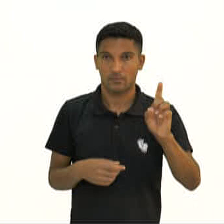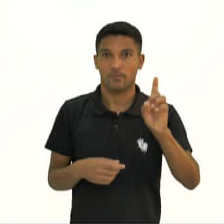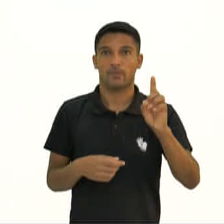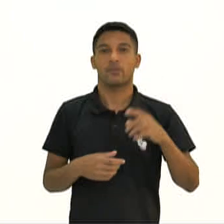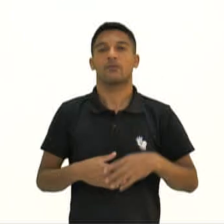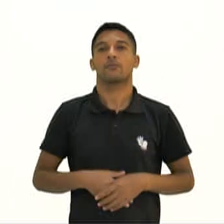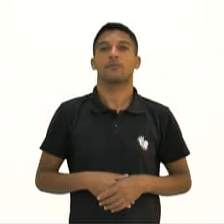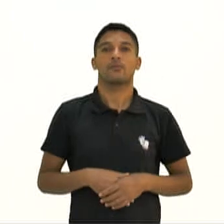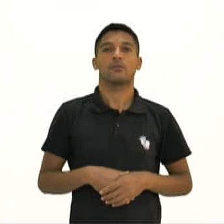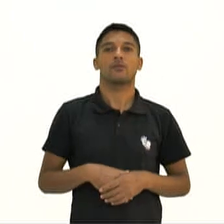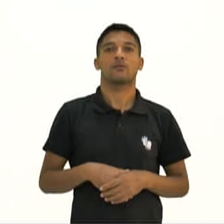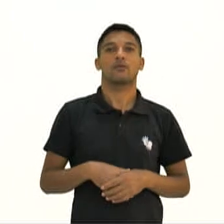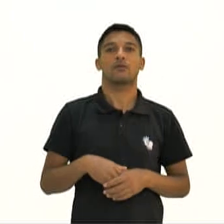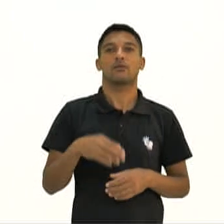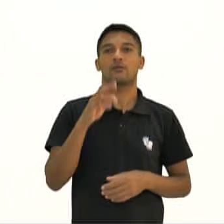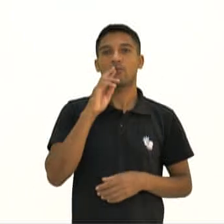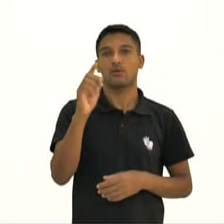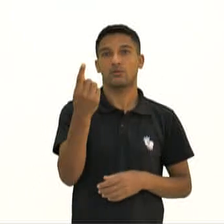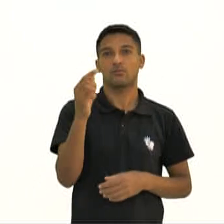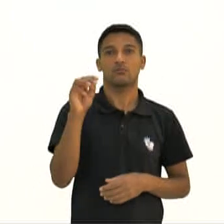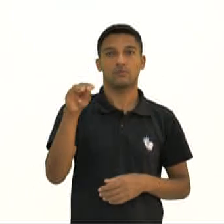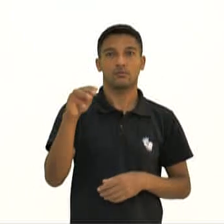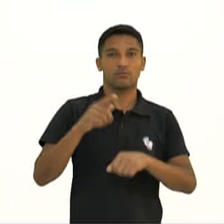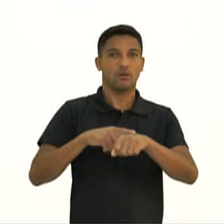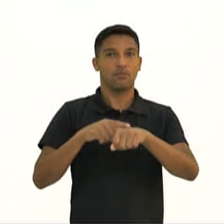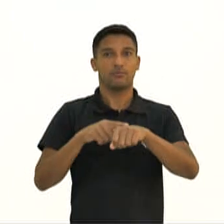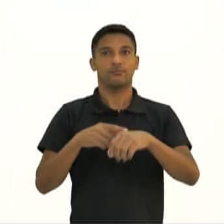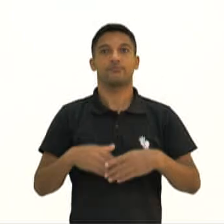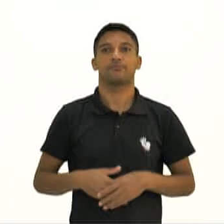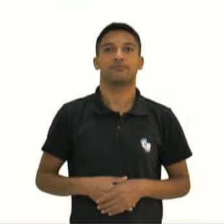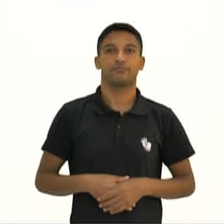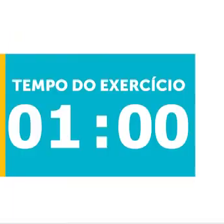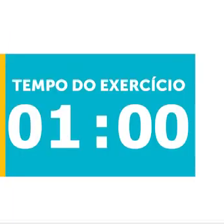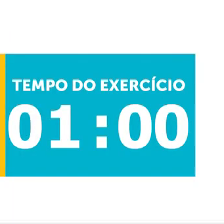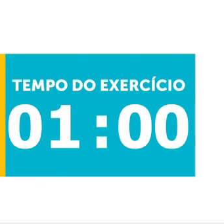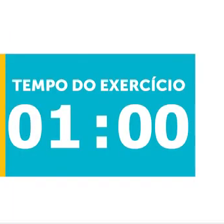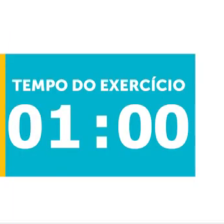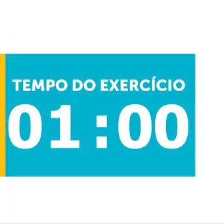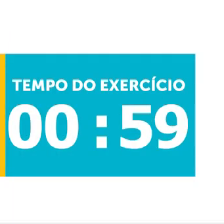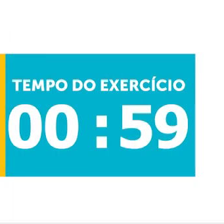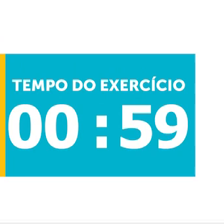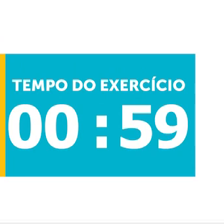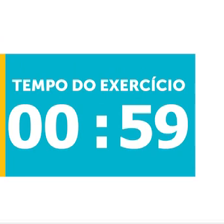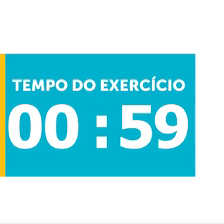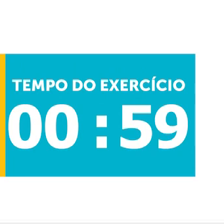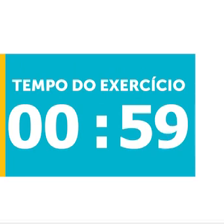na área. Questionário é 1 minutinho, reloginho na tela para vocês.